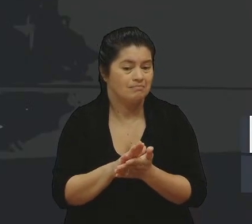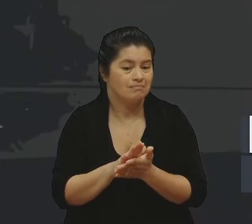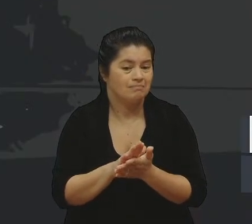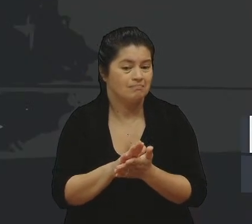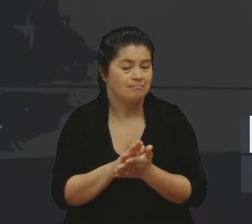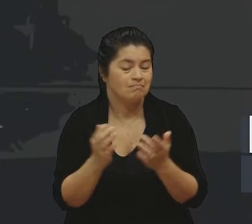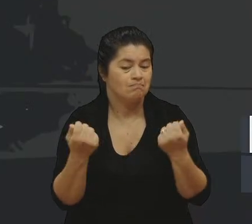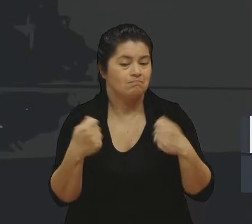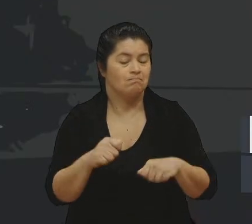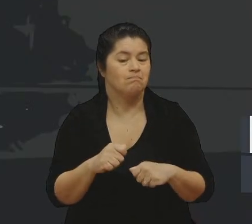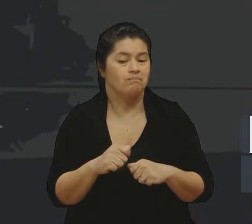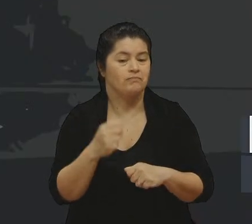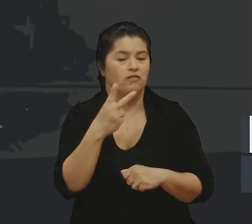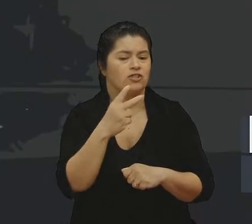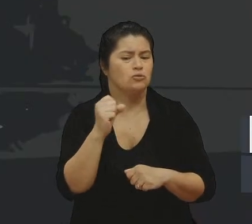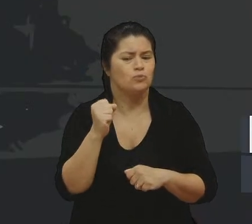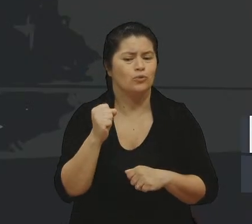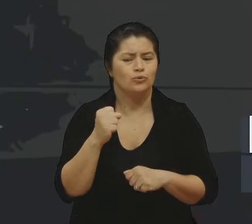naquela época.